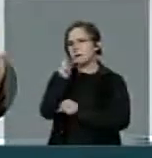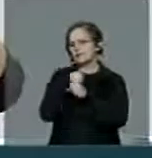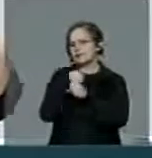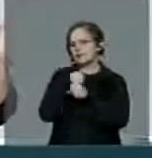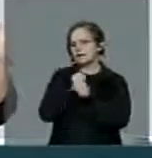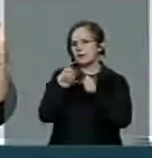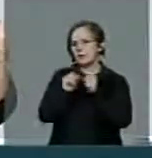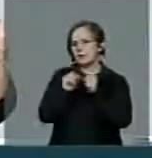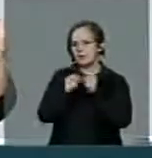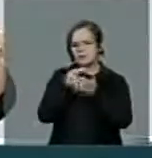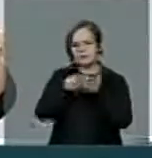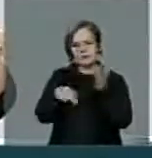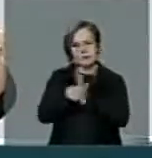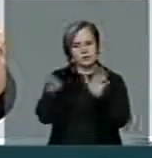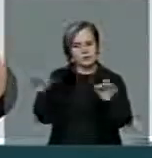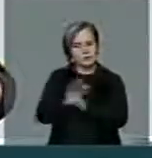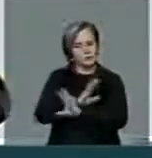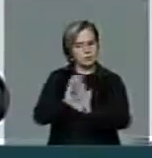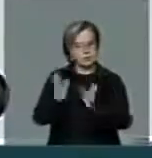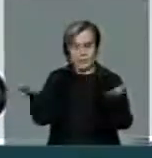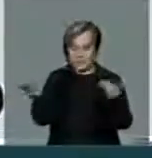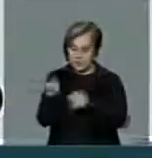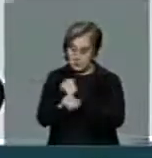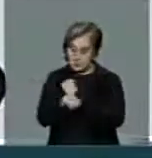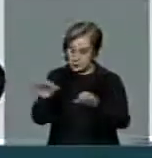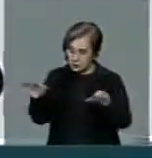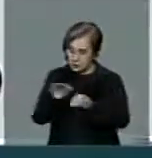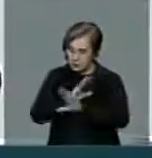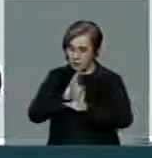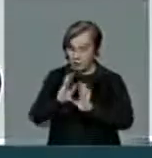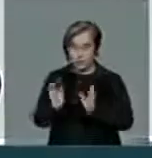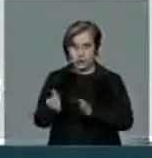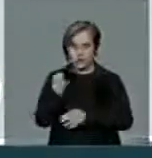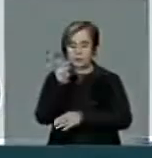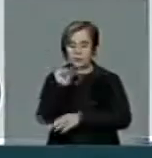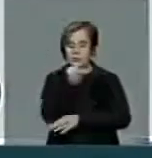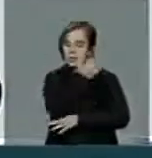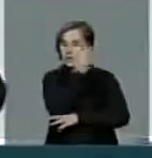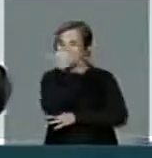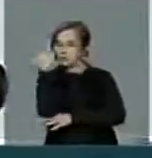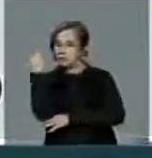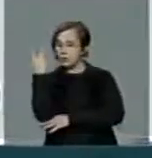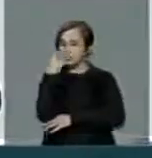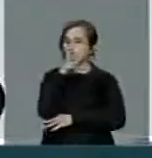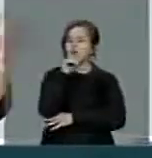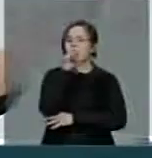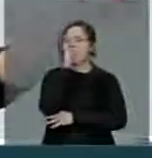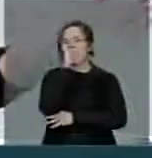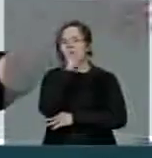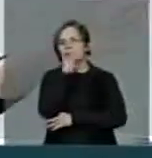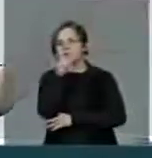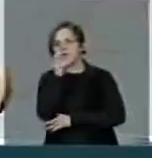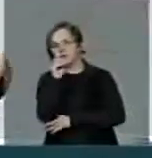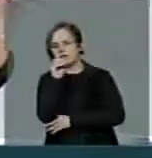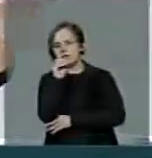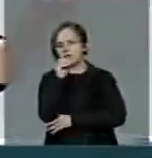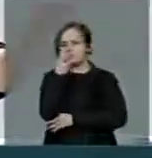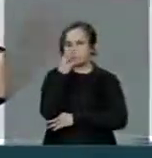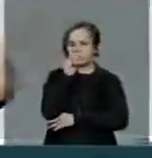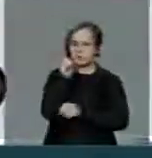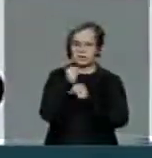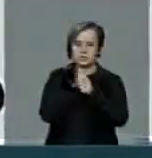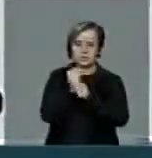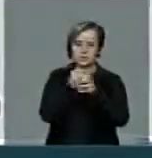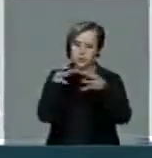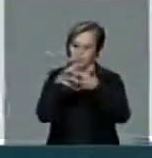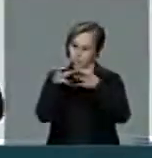Nós vamos entregar esse ano. Agora, se a recuperação pela natureza vai levar 20 anos ou 30 anos, o órgão ambiental, o governo do